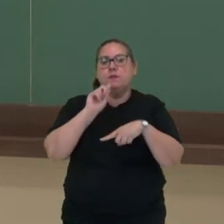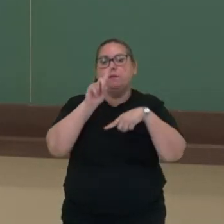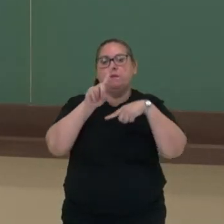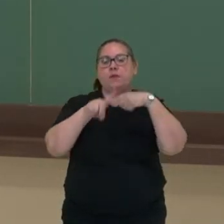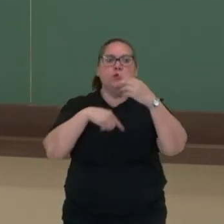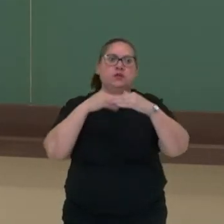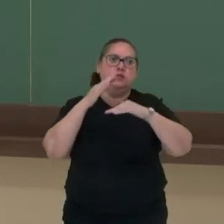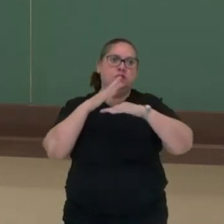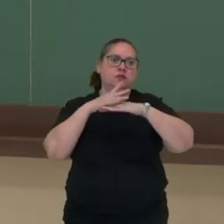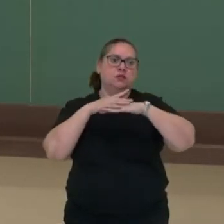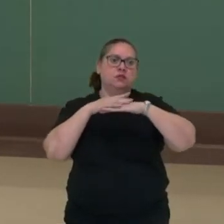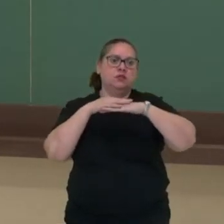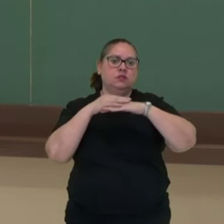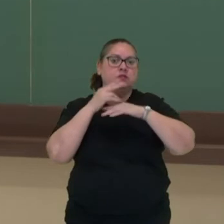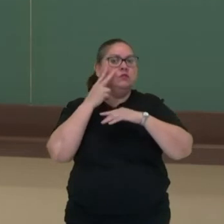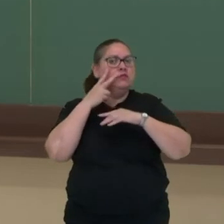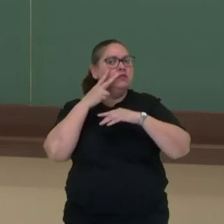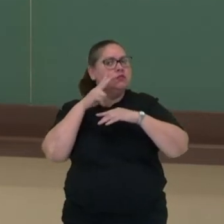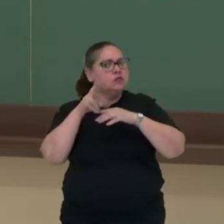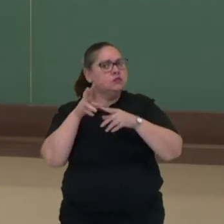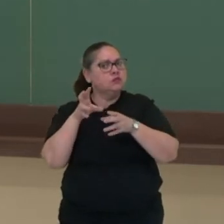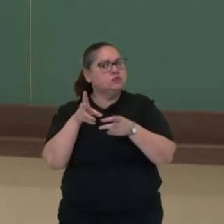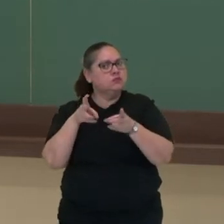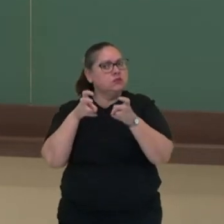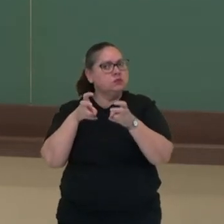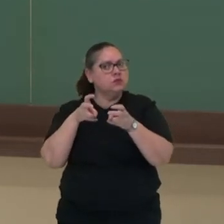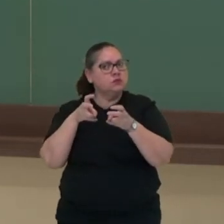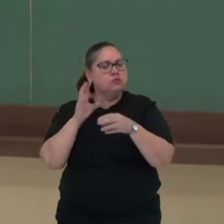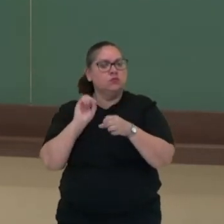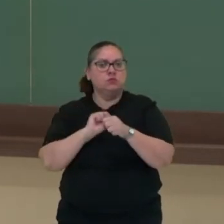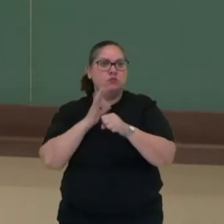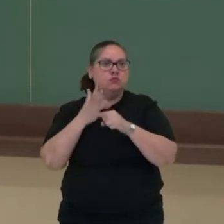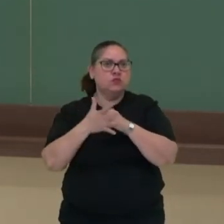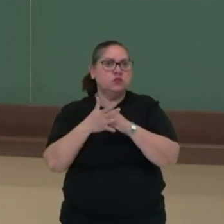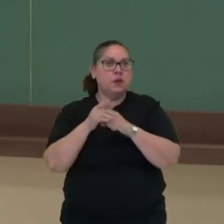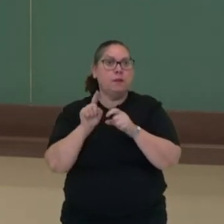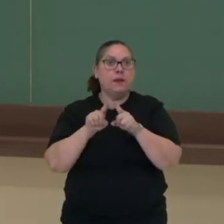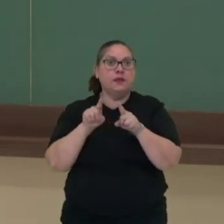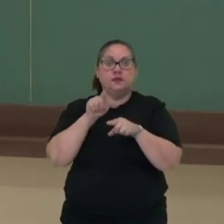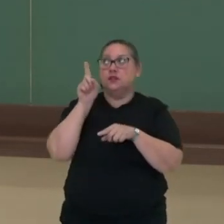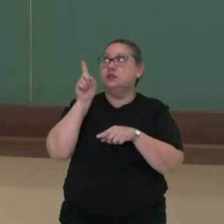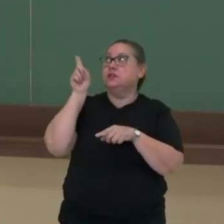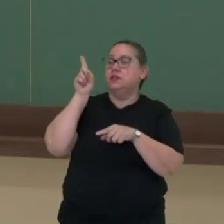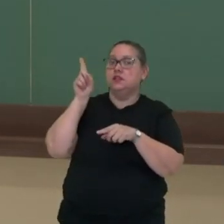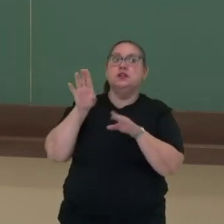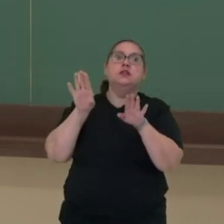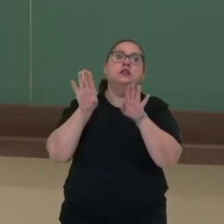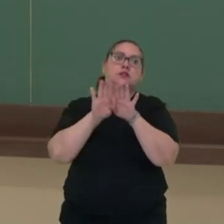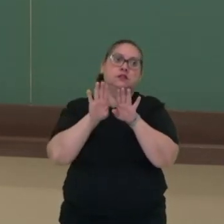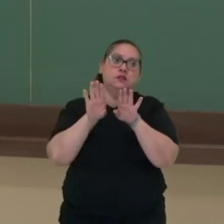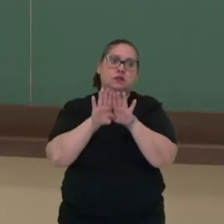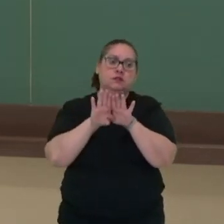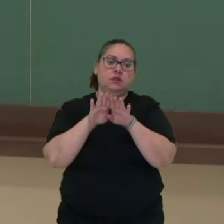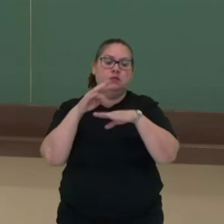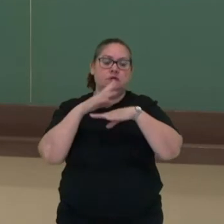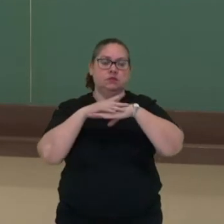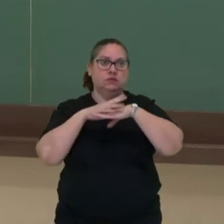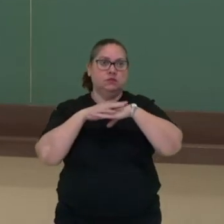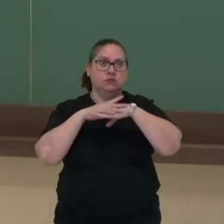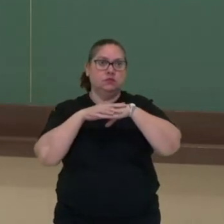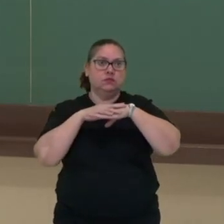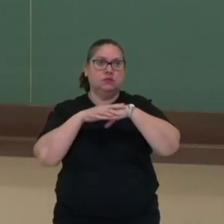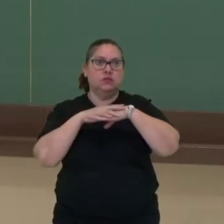que é uma coisa que a gente está vendo aí em questão do Covid. Mas a chikungunya também é uma doença